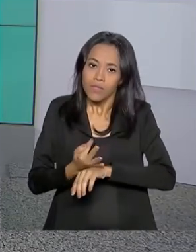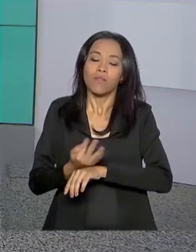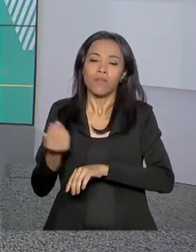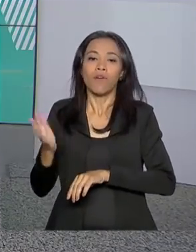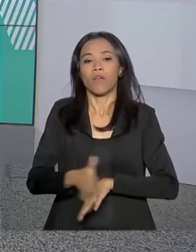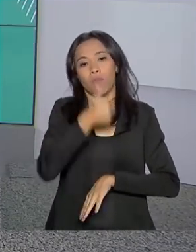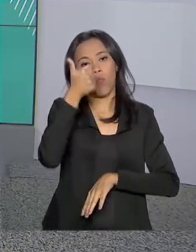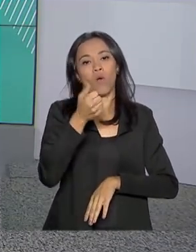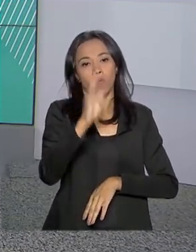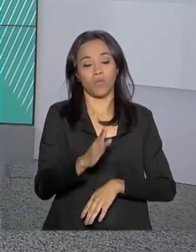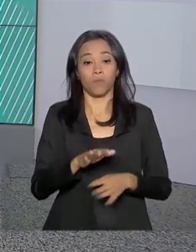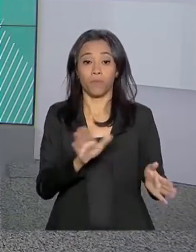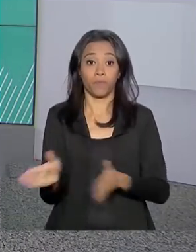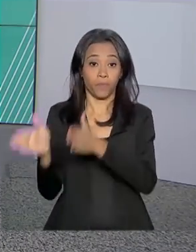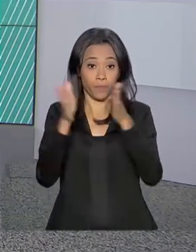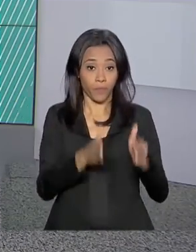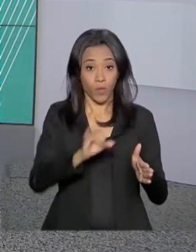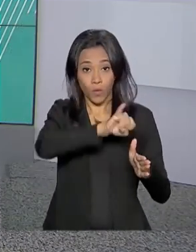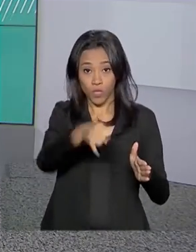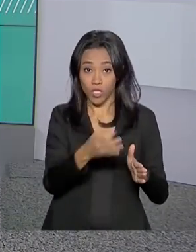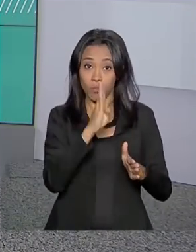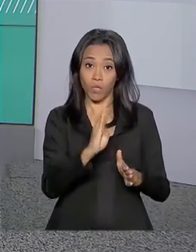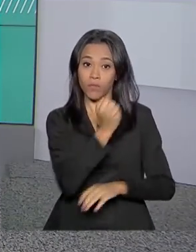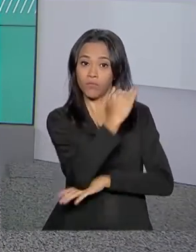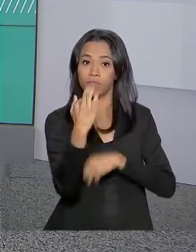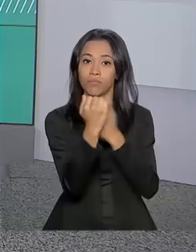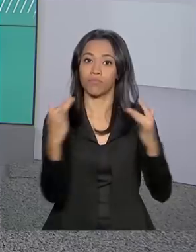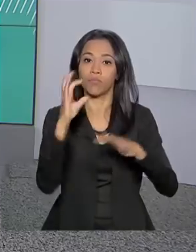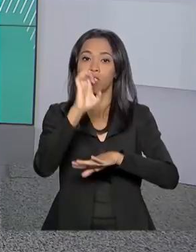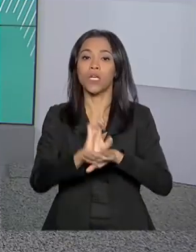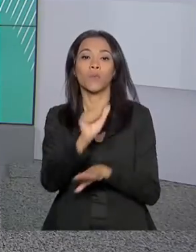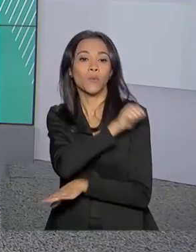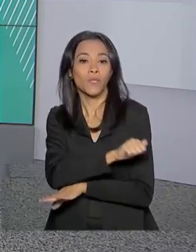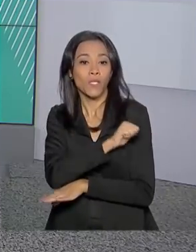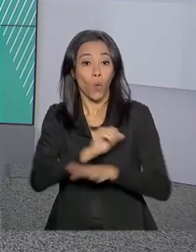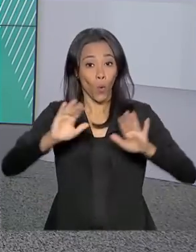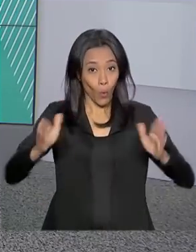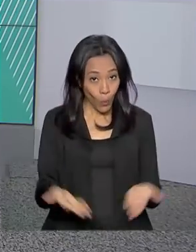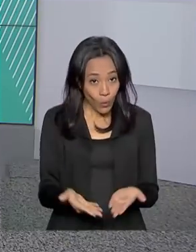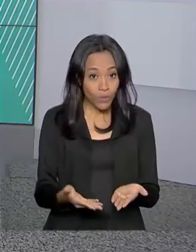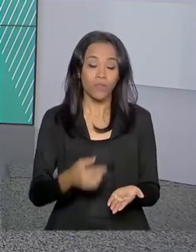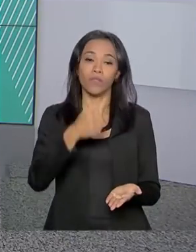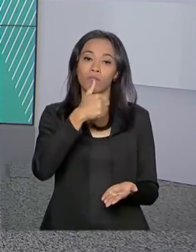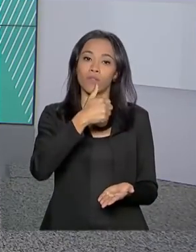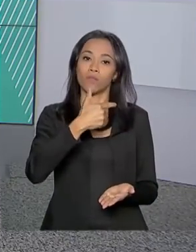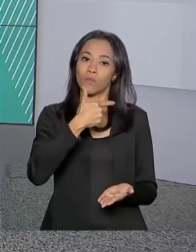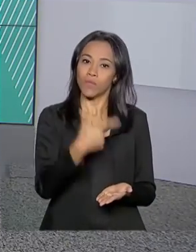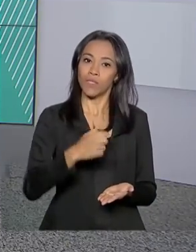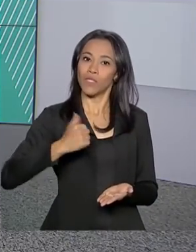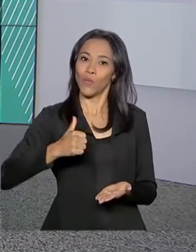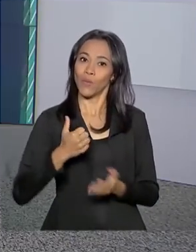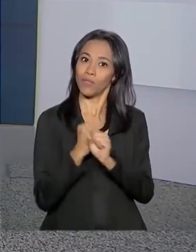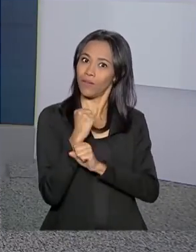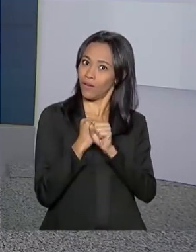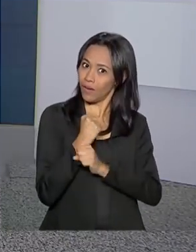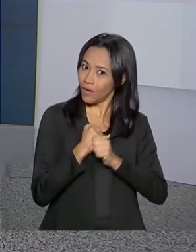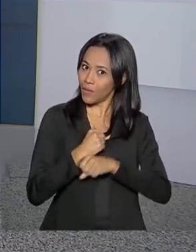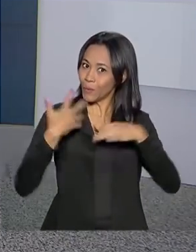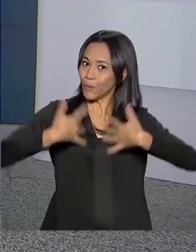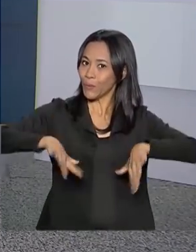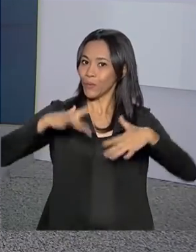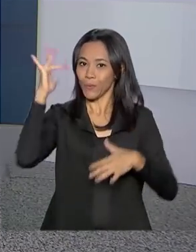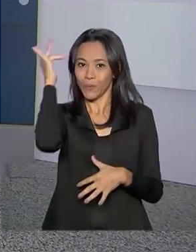O Jardim Botânico do Rio de Janeiro está completando hoje 211 anos. É um dos mais importantes patrimônios